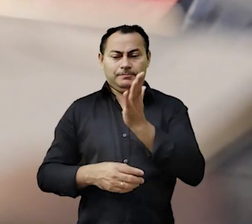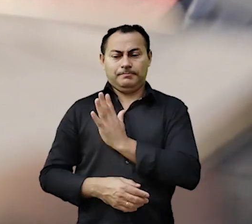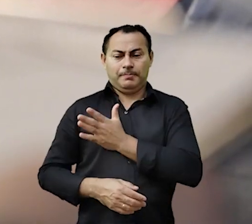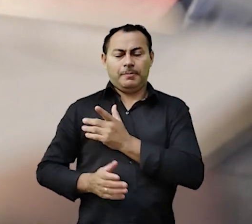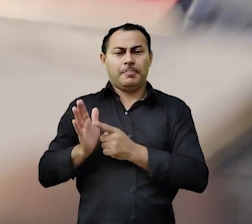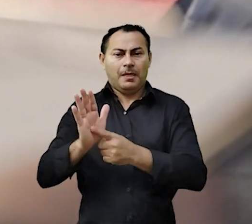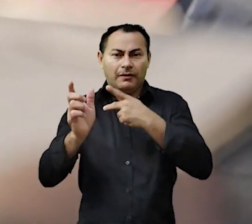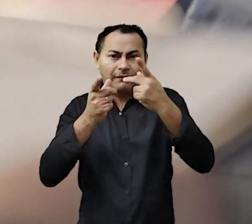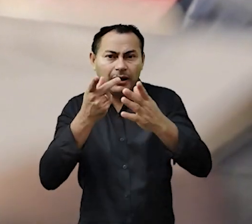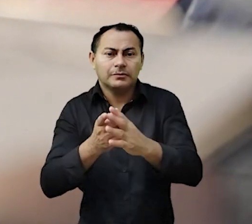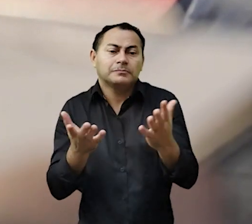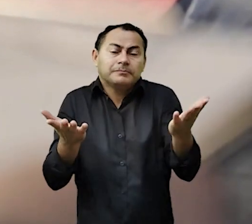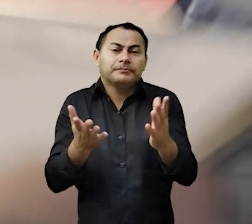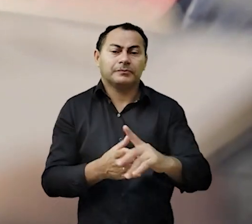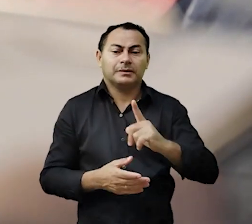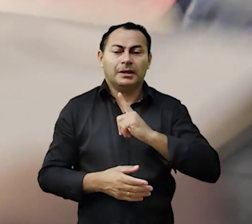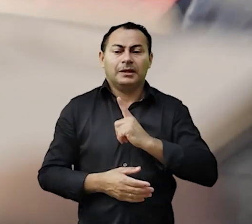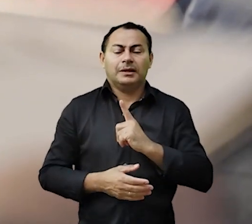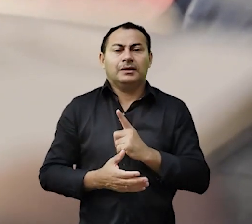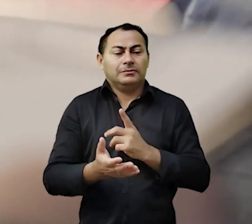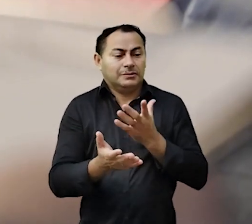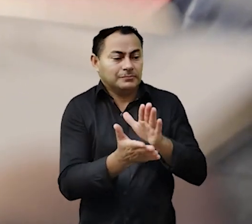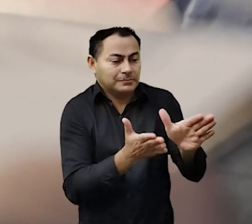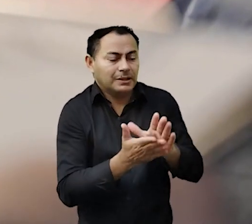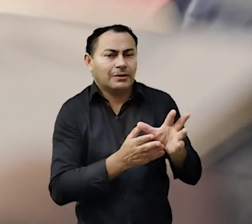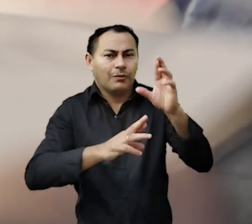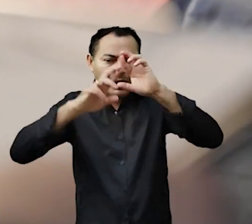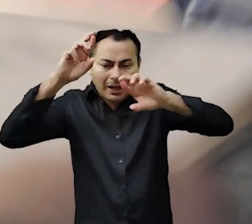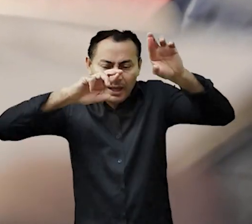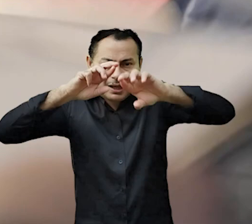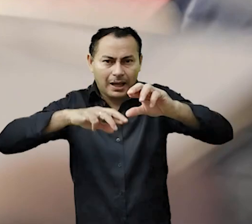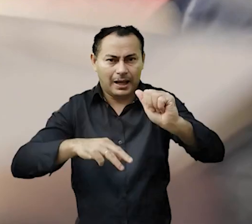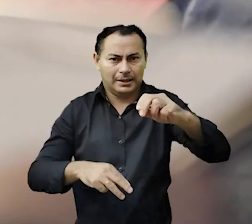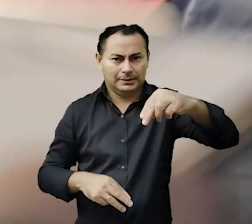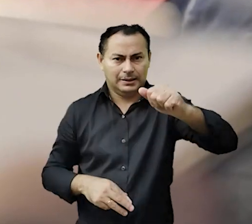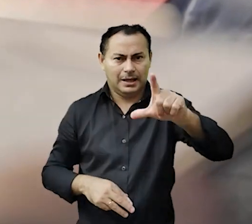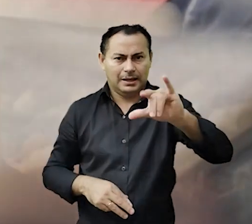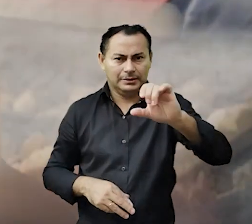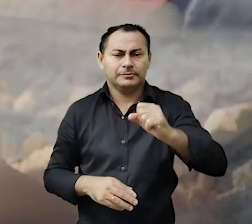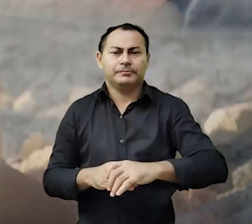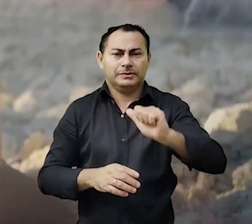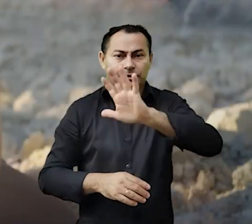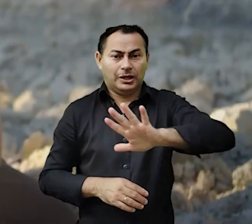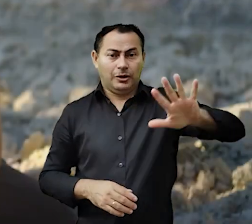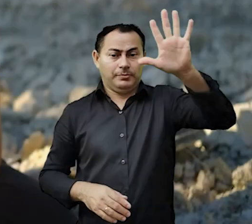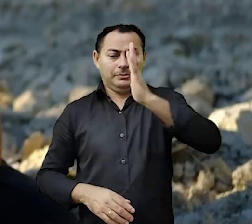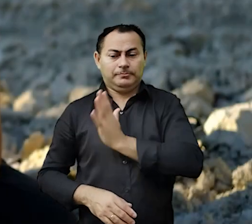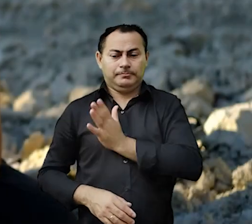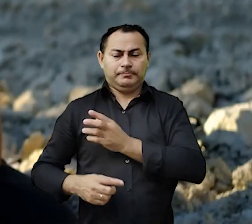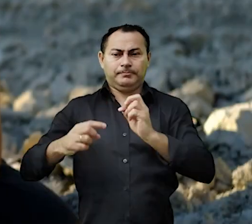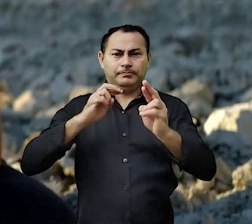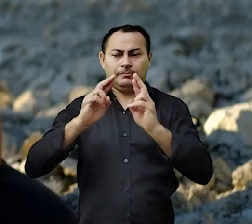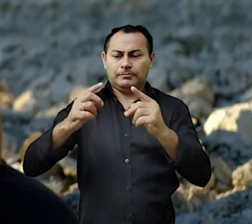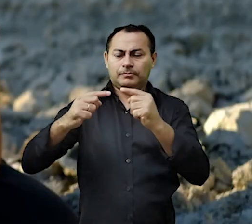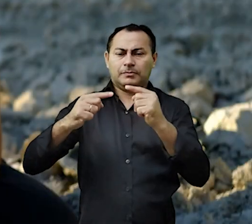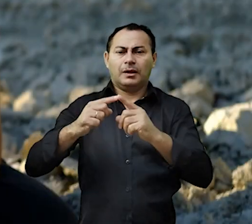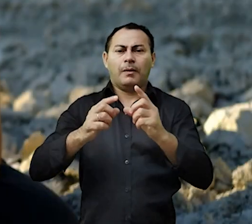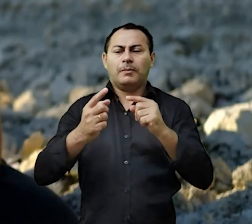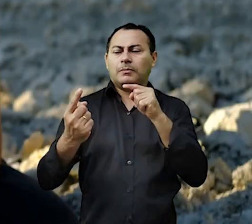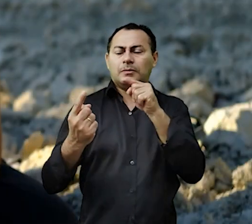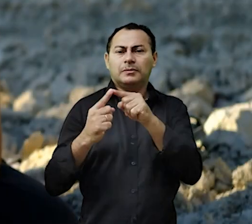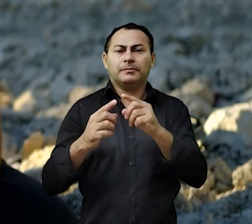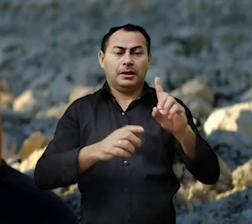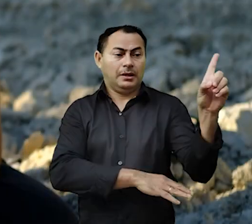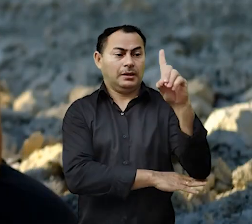que seus corações dizem e acabam tendo que gastar dinheiro com análise. Geralmente o coração está relacionado a